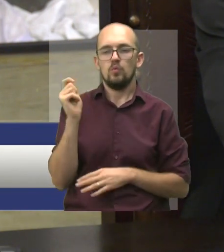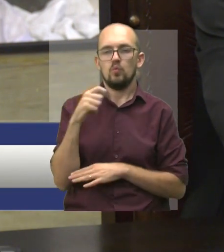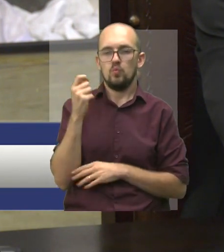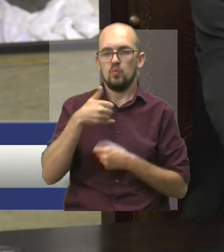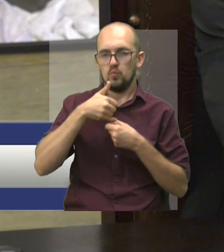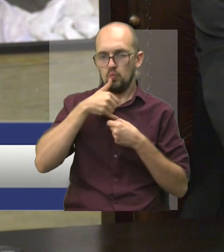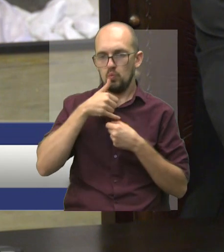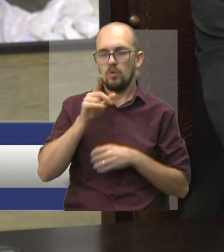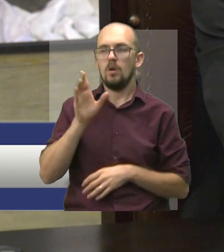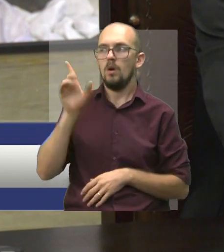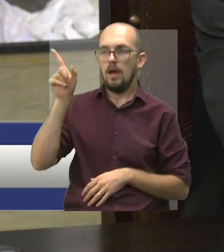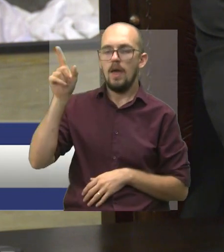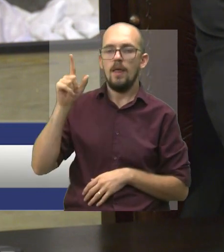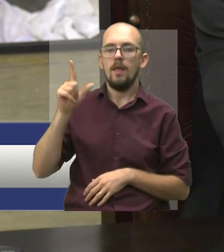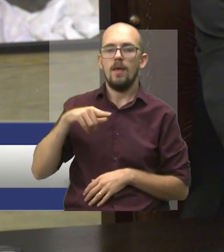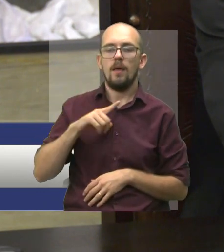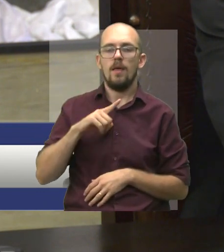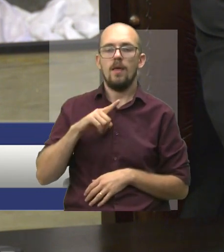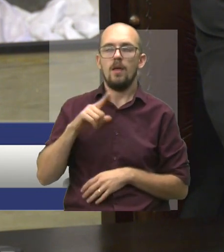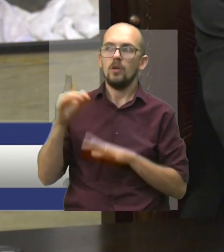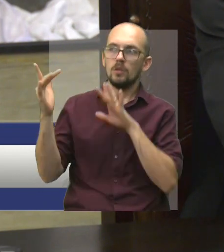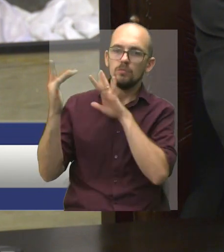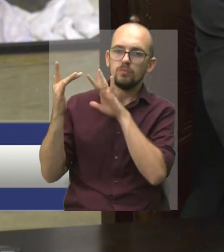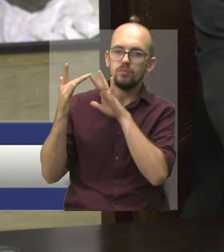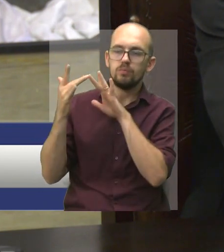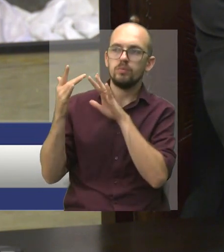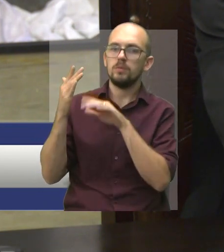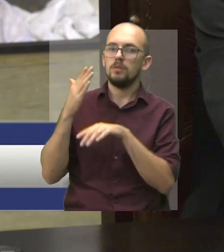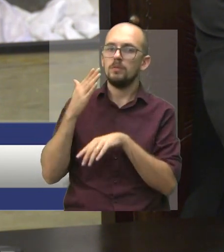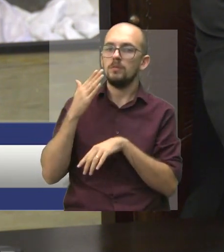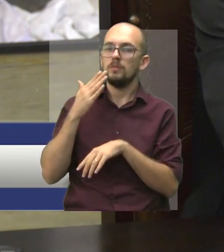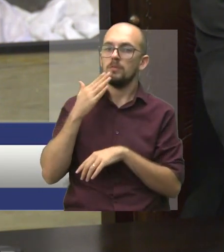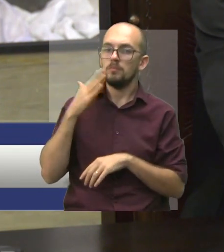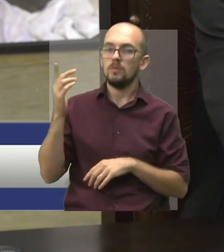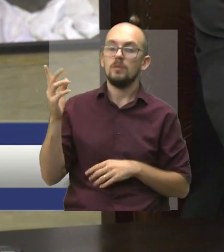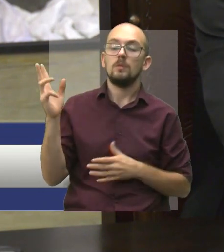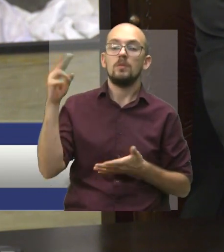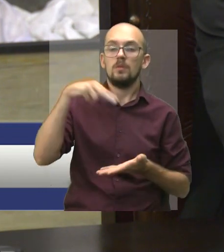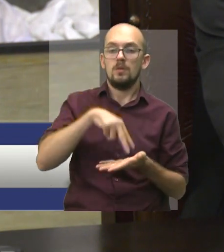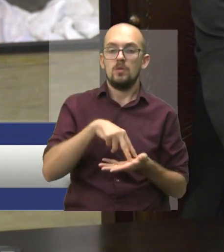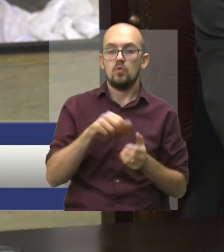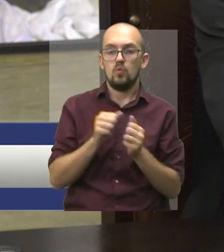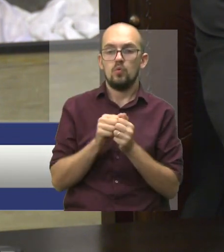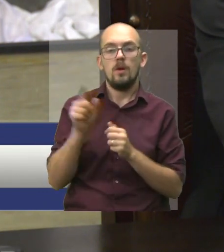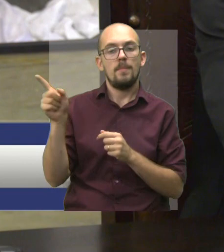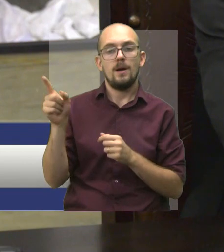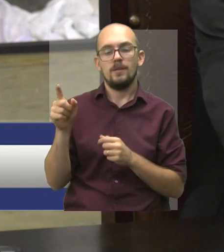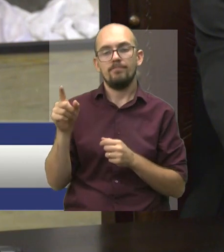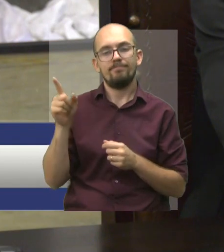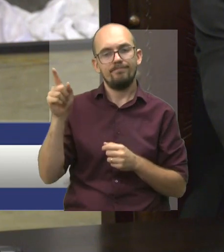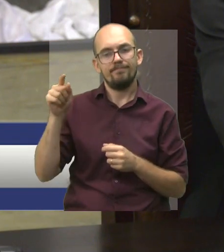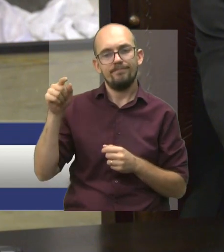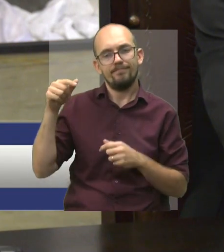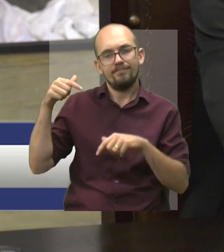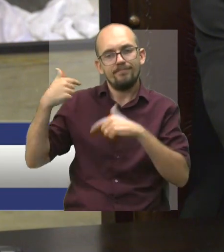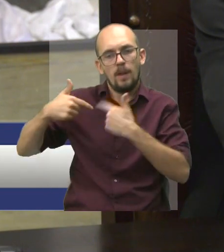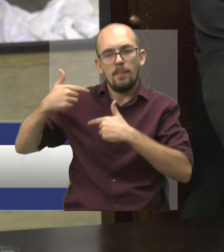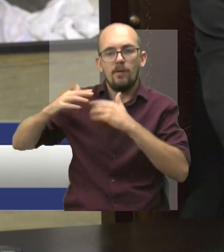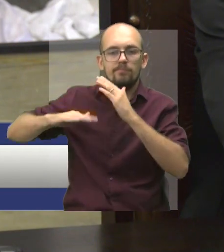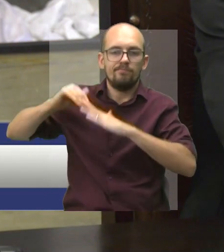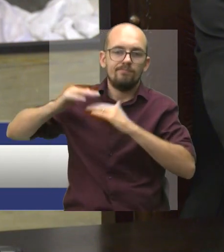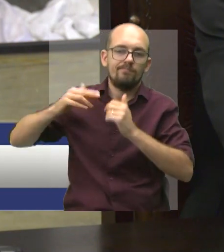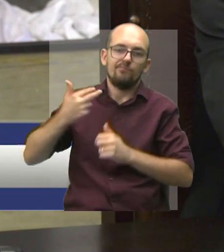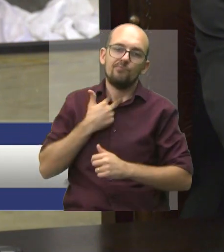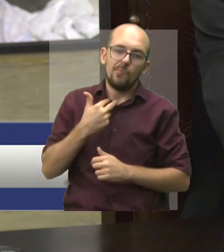da Previdência Pública. Nós consultamos para que ele viesse também juntamente com vocês aqui, mas é um senador com muitos compromissos